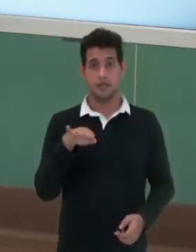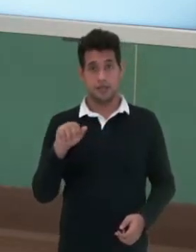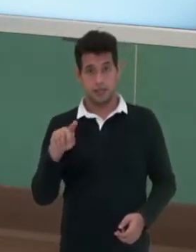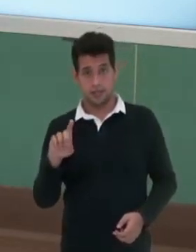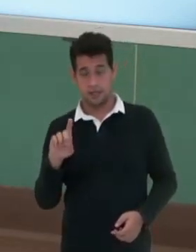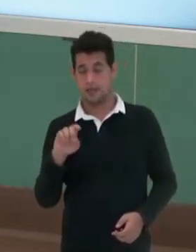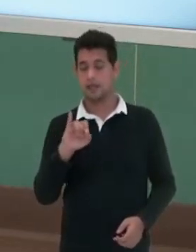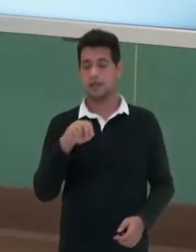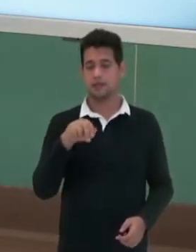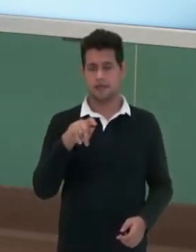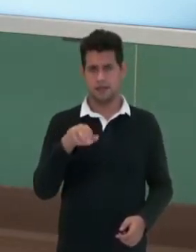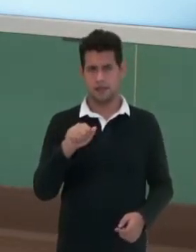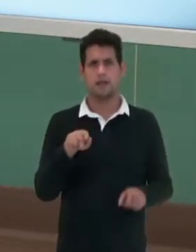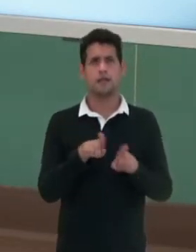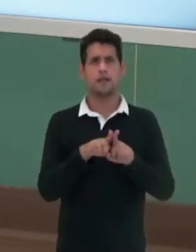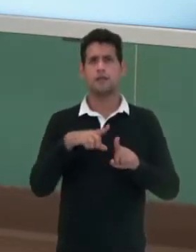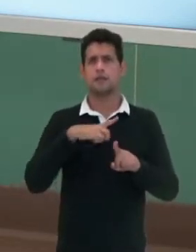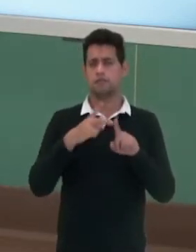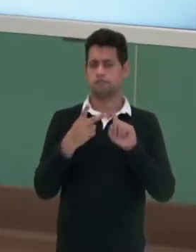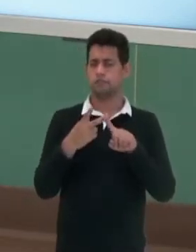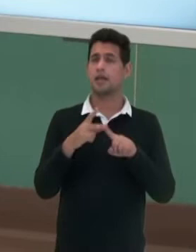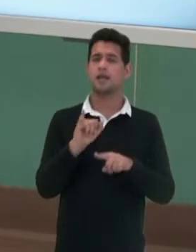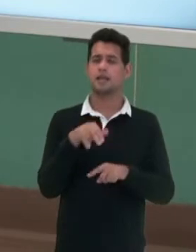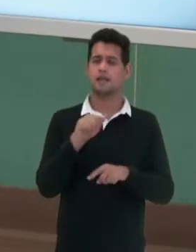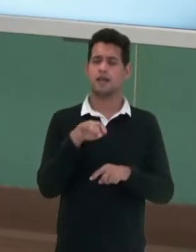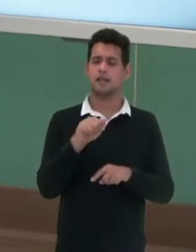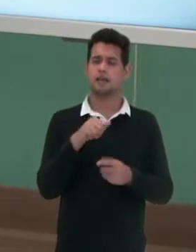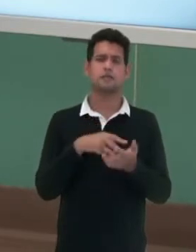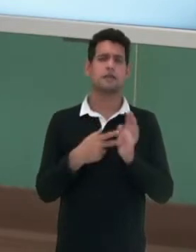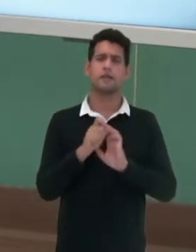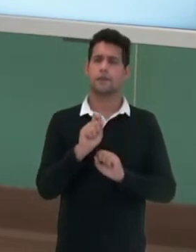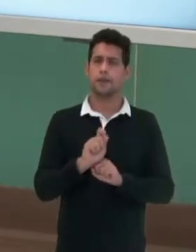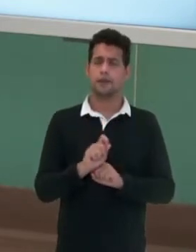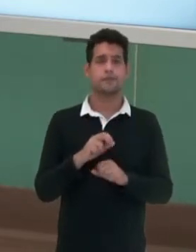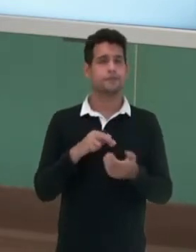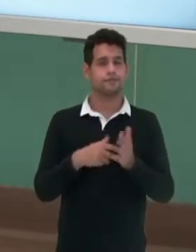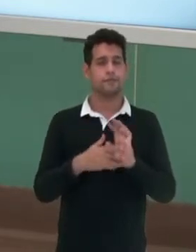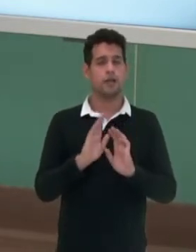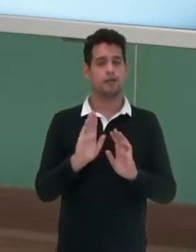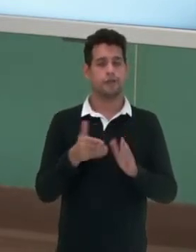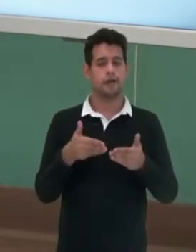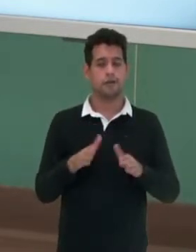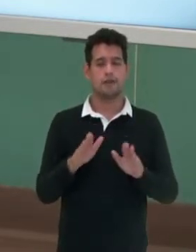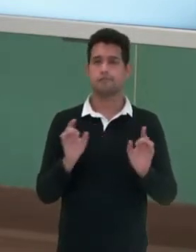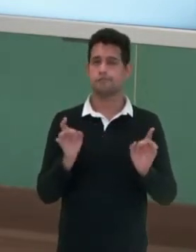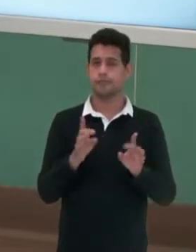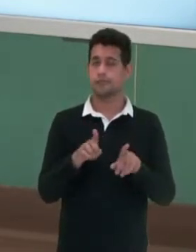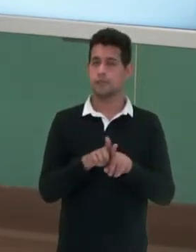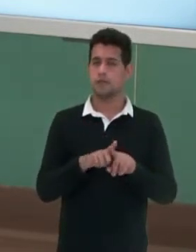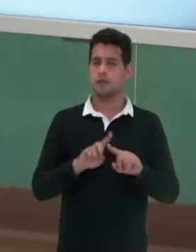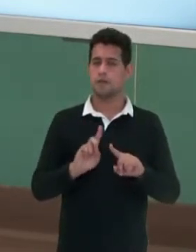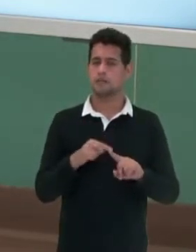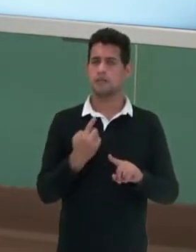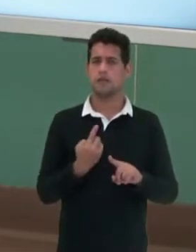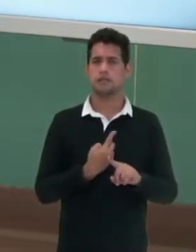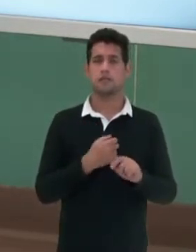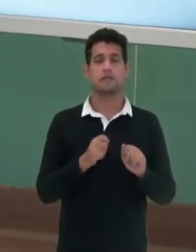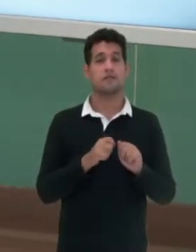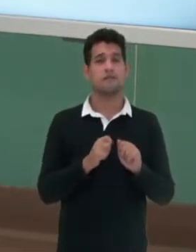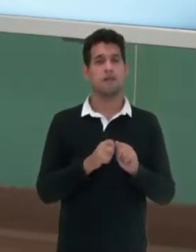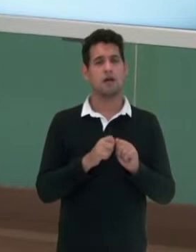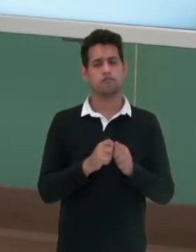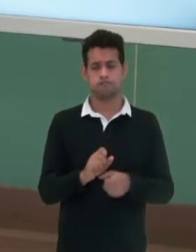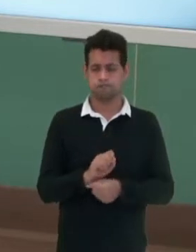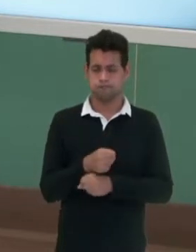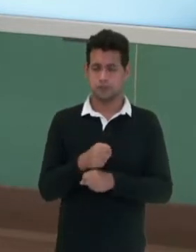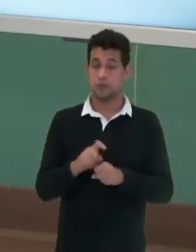imunidade adaptativa. A imunidade inata é aquela que a gente já nasce com ela e que a gente vai ser defendido